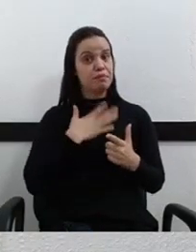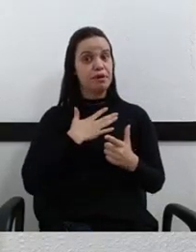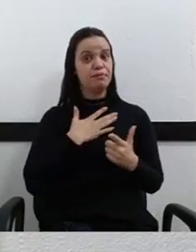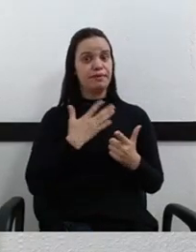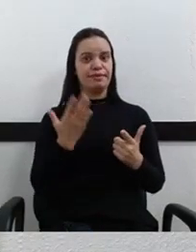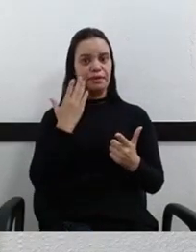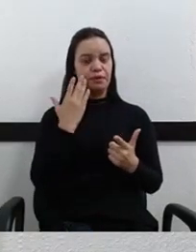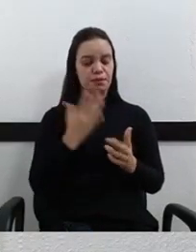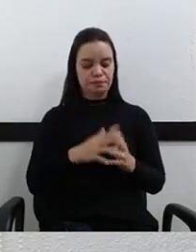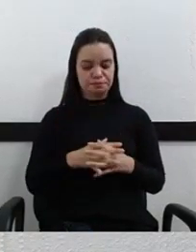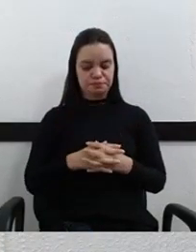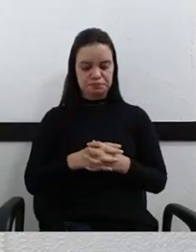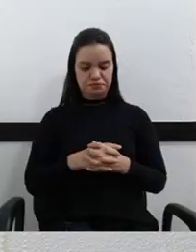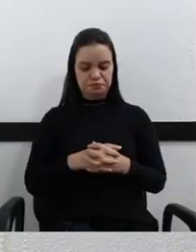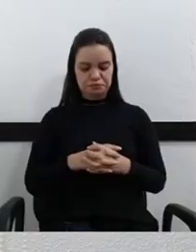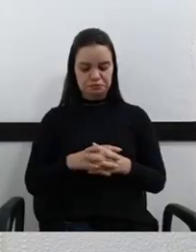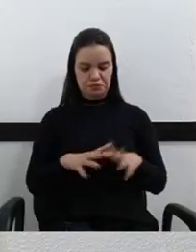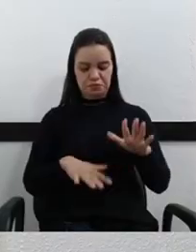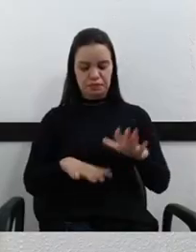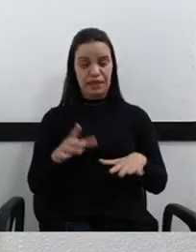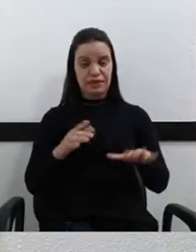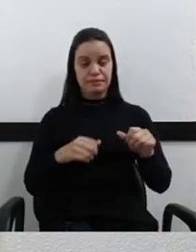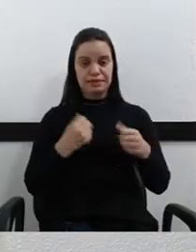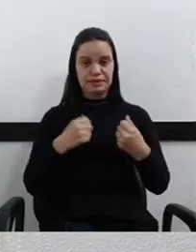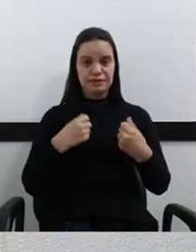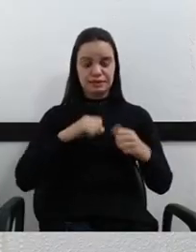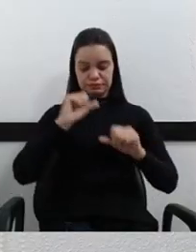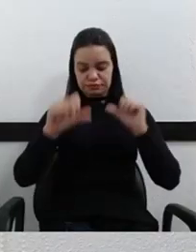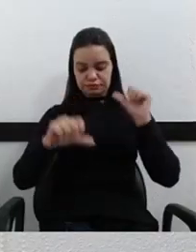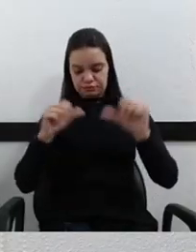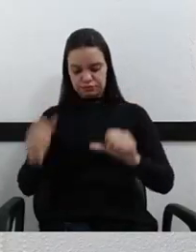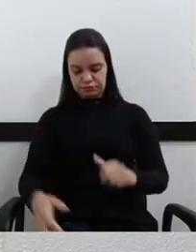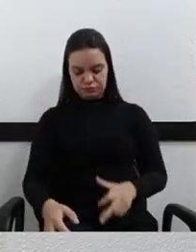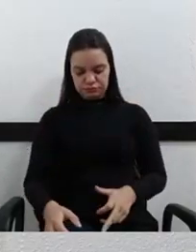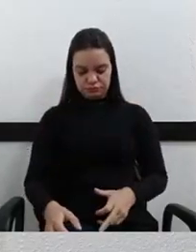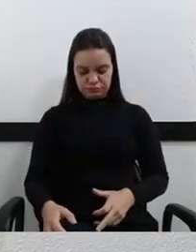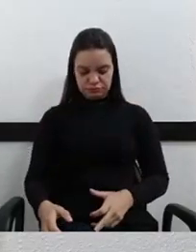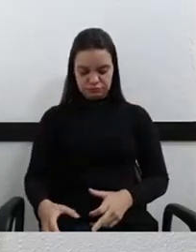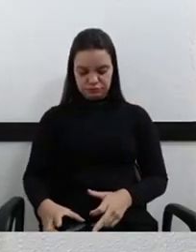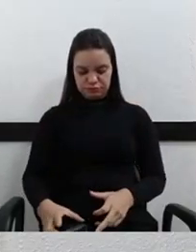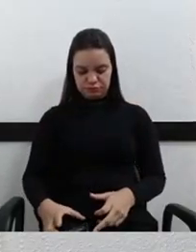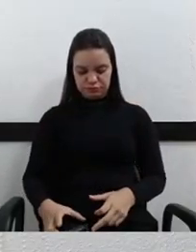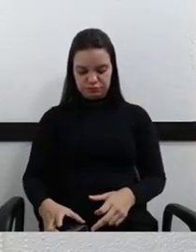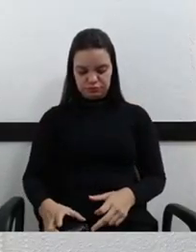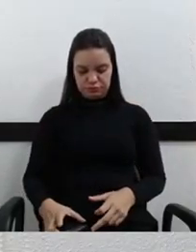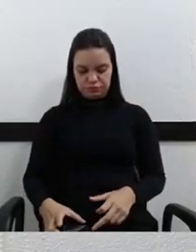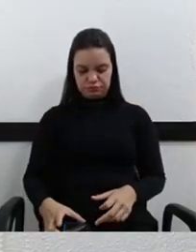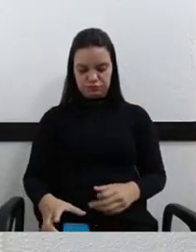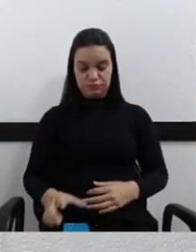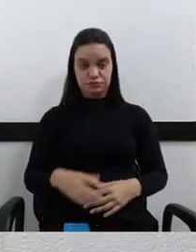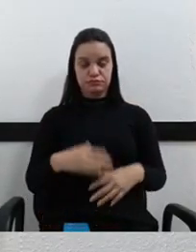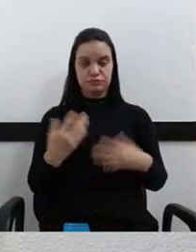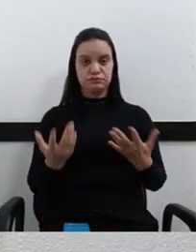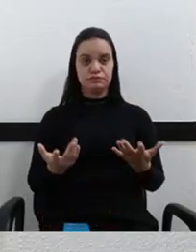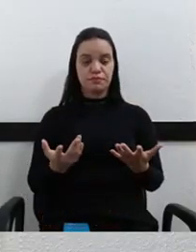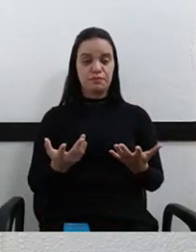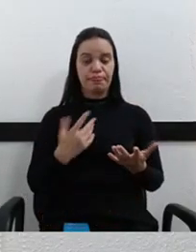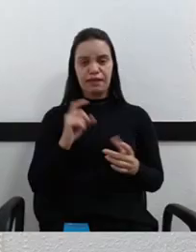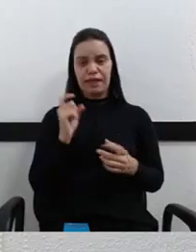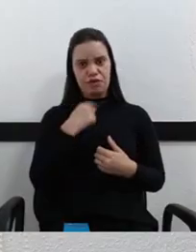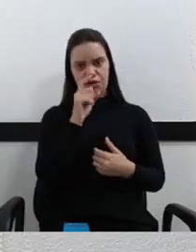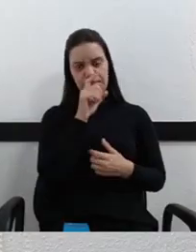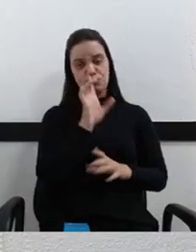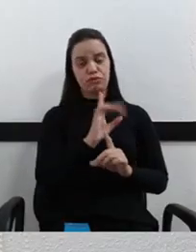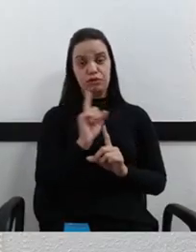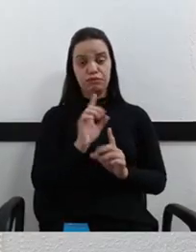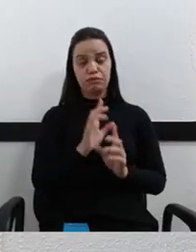Conversava com a Bruna sobre isso, falei, talvez a gente tenha que mudar, pensar de uma forma diferente. Eu não sei o que fazer também. Se eu falar que eu sei a solução, estaria sendo um grande mentiroso, mas eu acho que